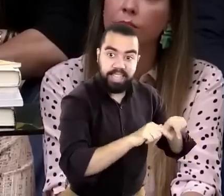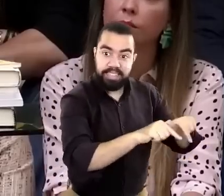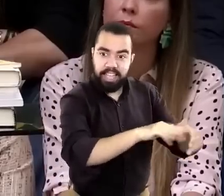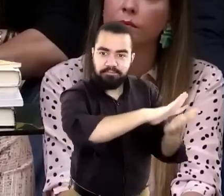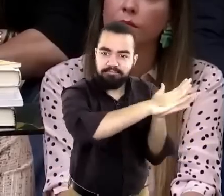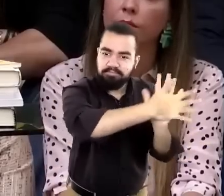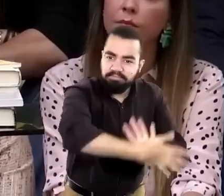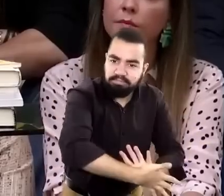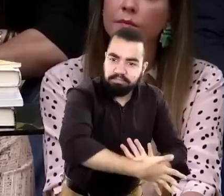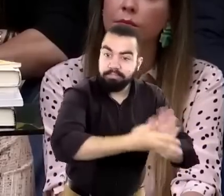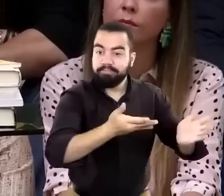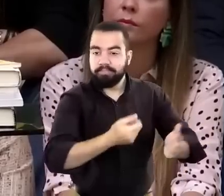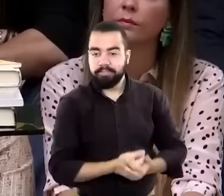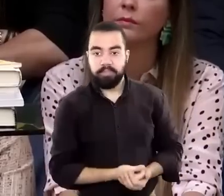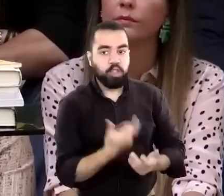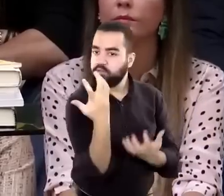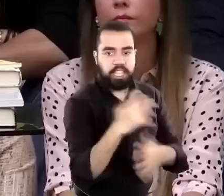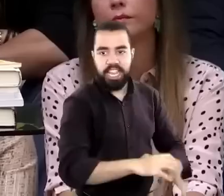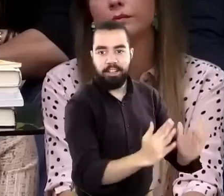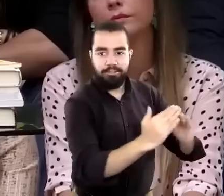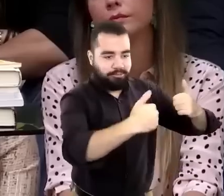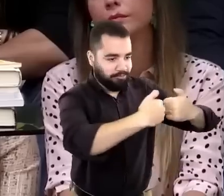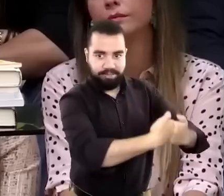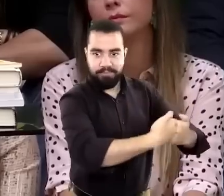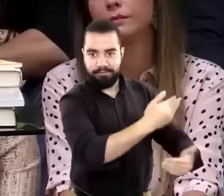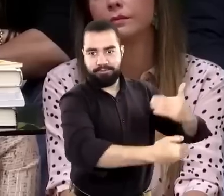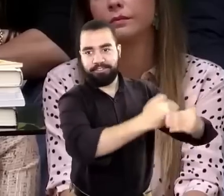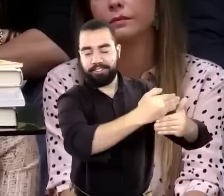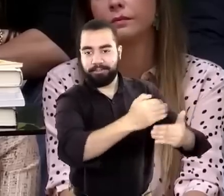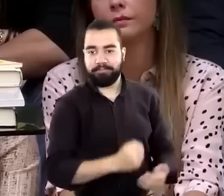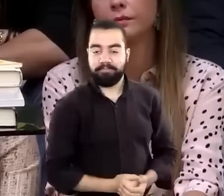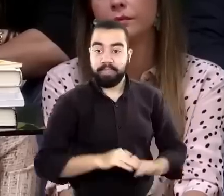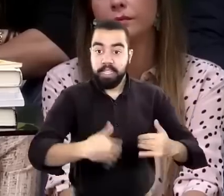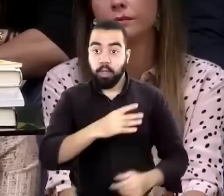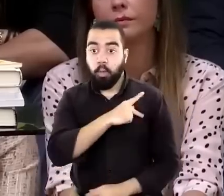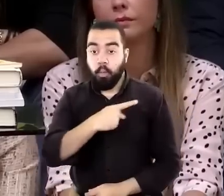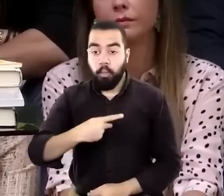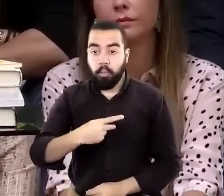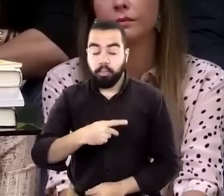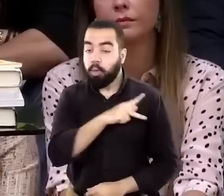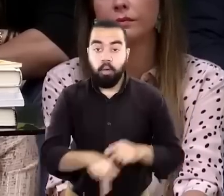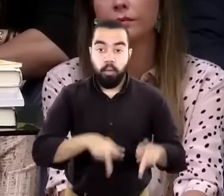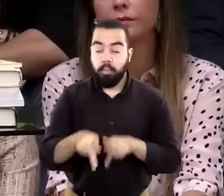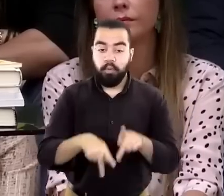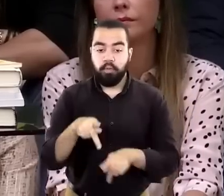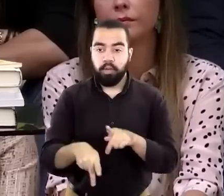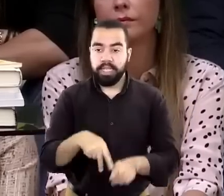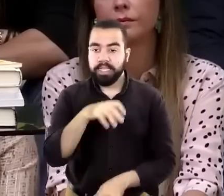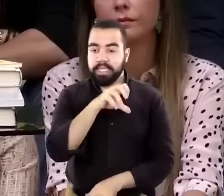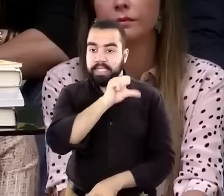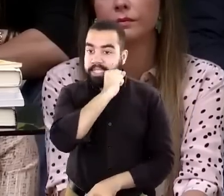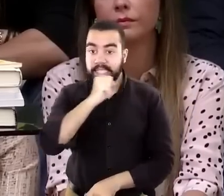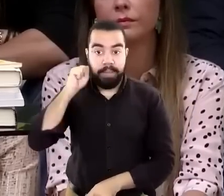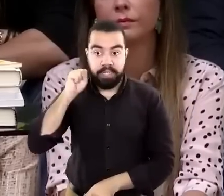reerguida. Terceiro, os samaritanos, conspirando contra os judeus, escreveram ao